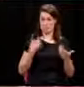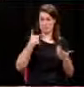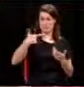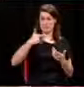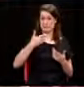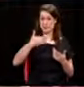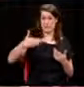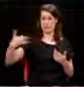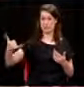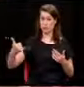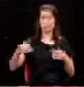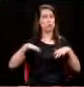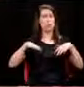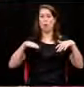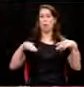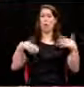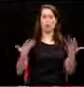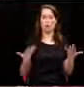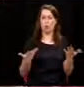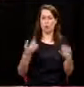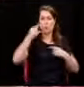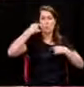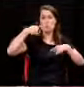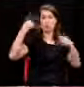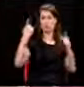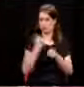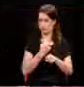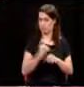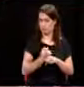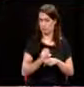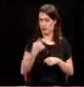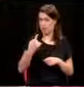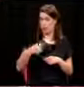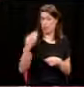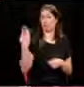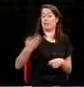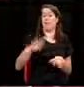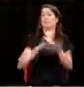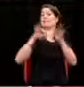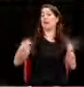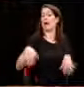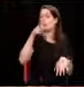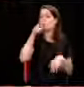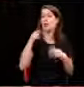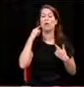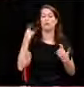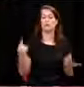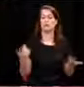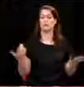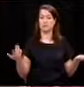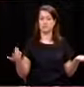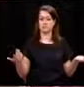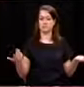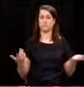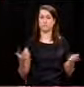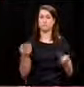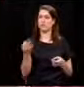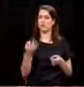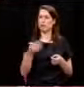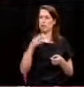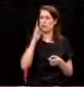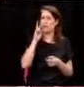serviços públicos, onde o surdo tem todo o direito de ser atendido como todos os outros. E, portanto, temos visto algum movimento. Felizmente,